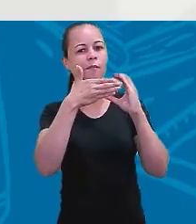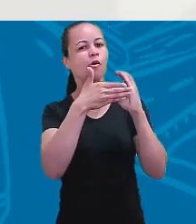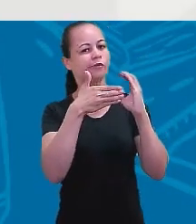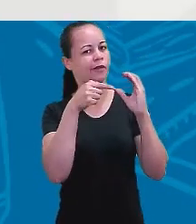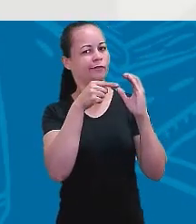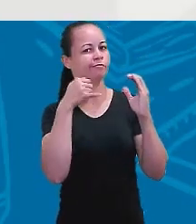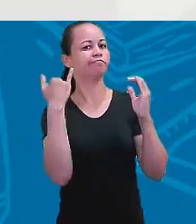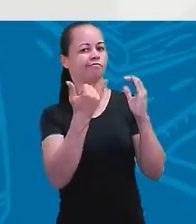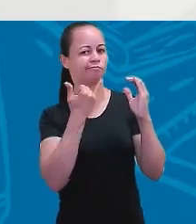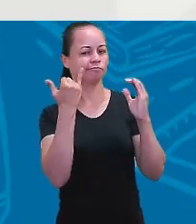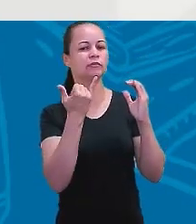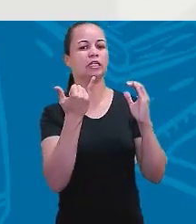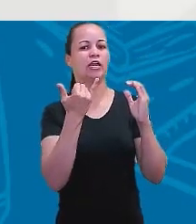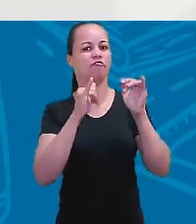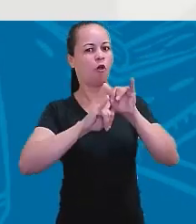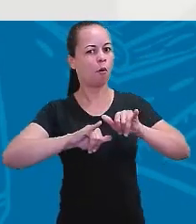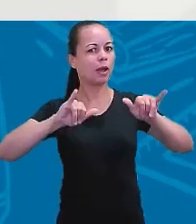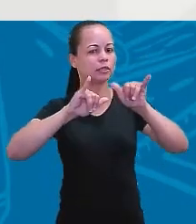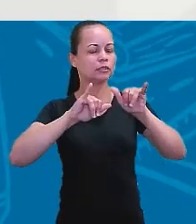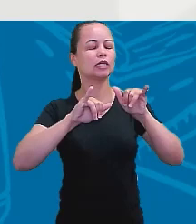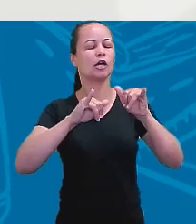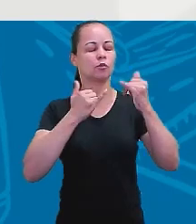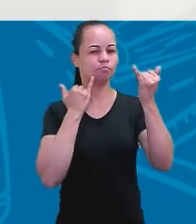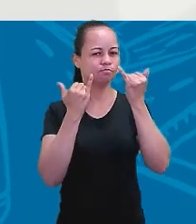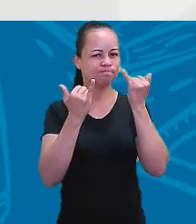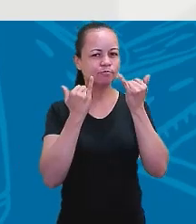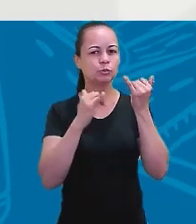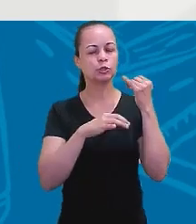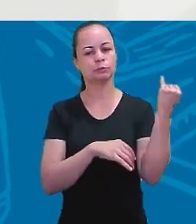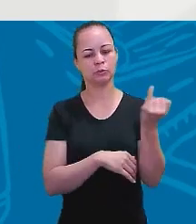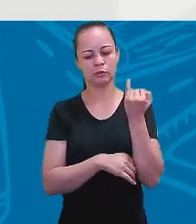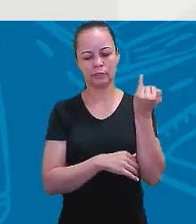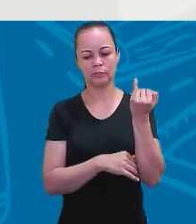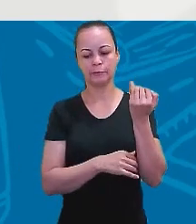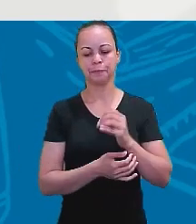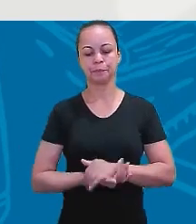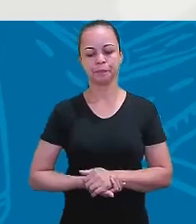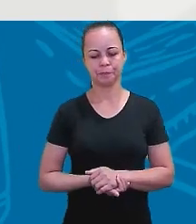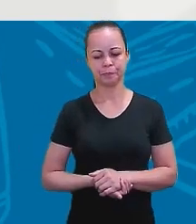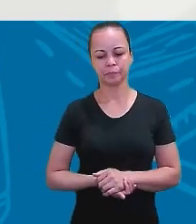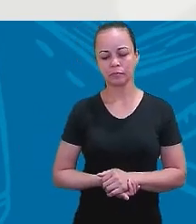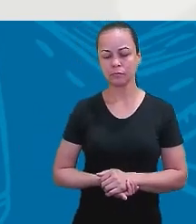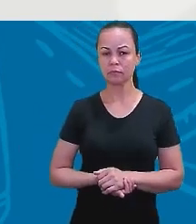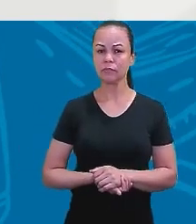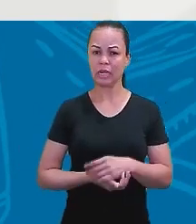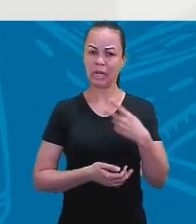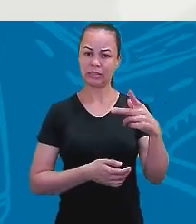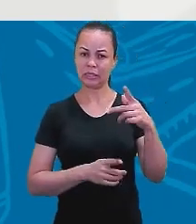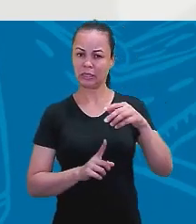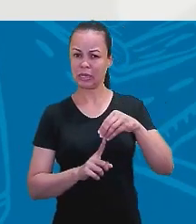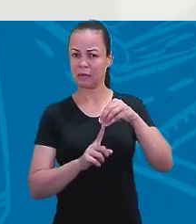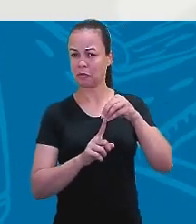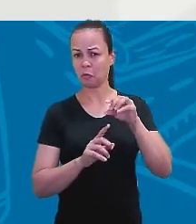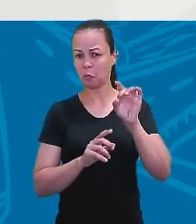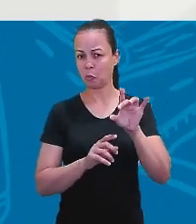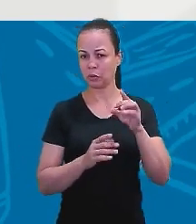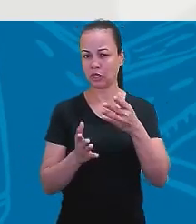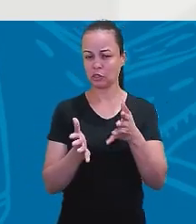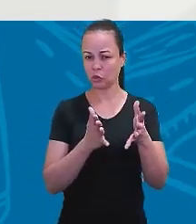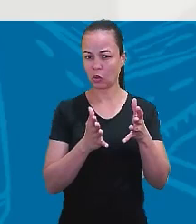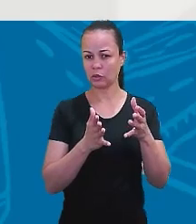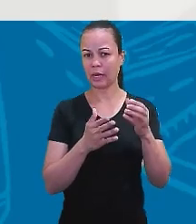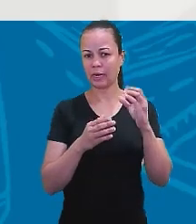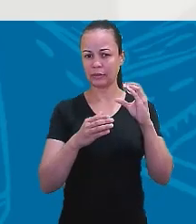essa informação porque é muito, muito relevante. Mas a função realmente é só essa, de caráter energético?